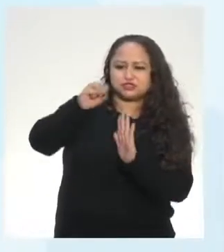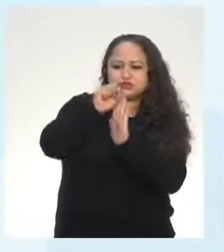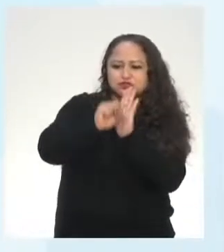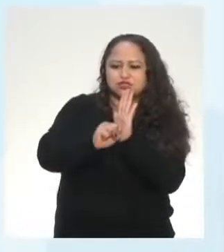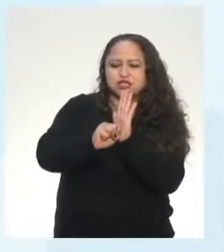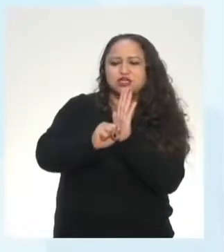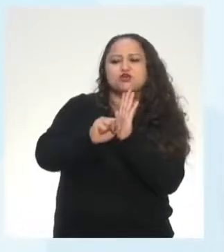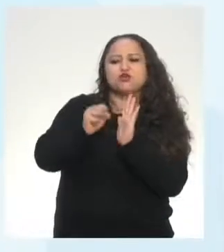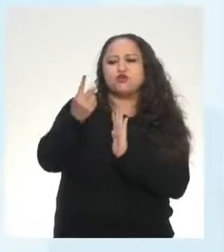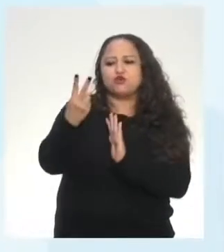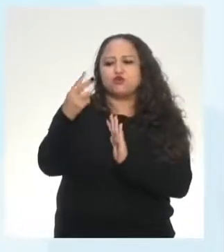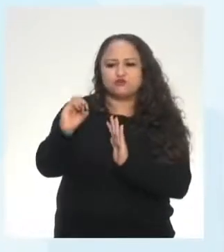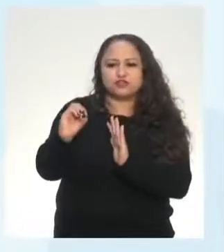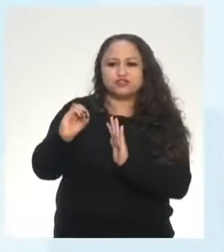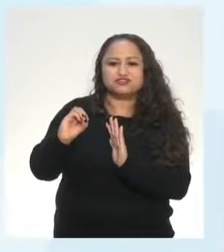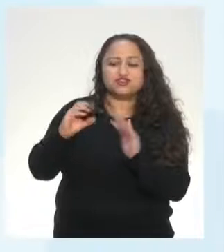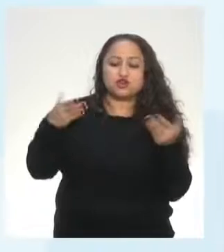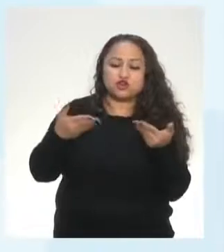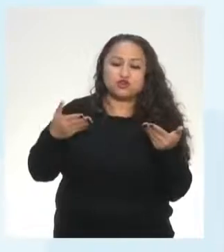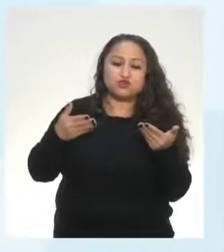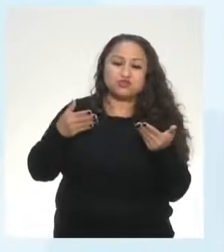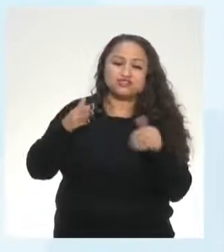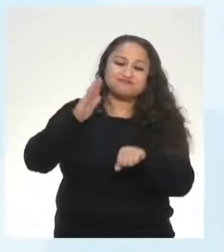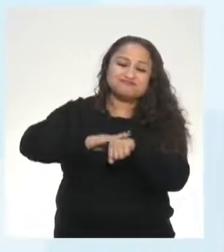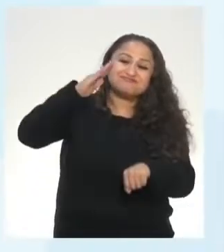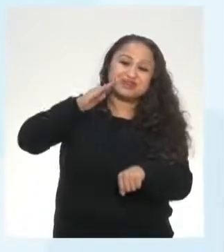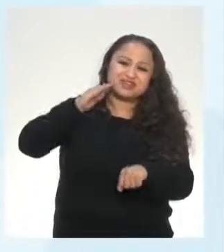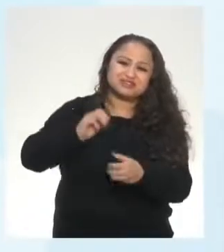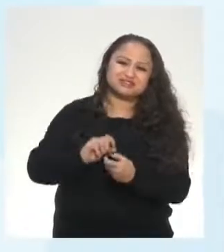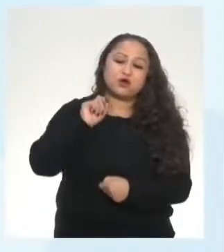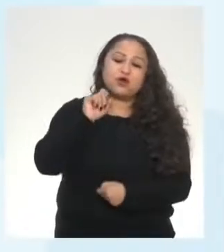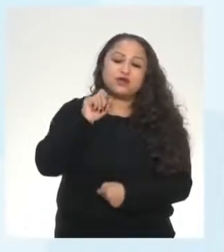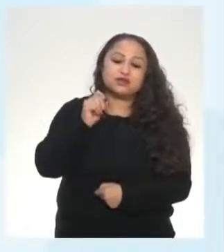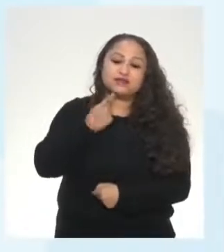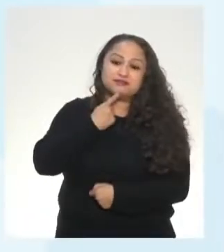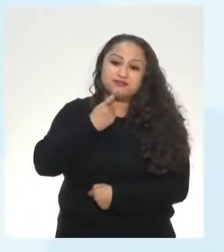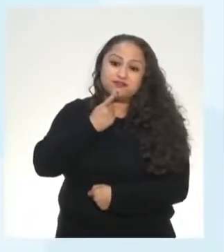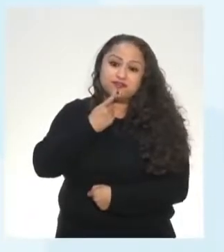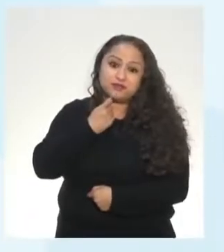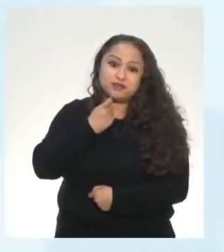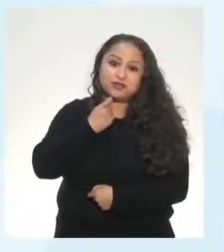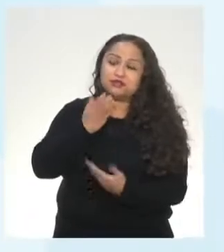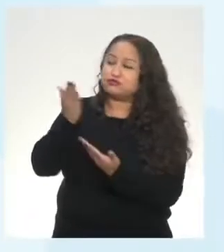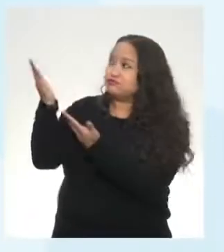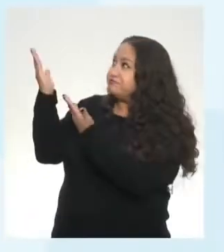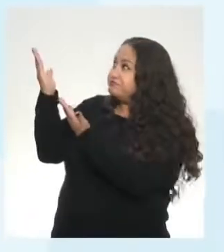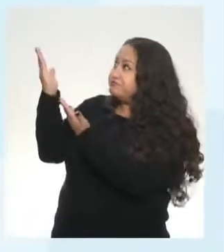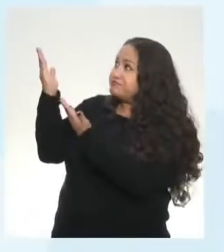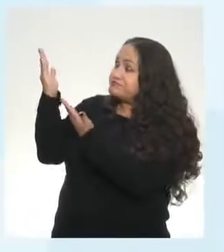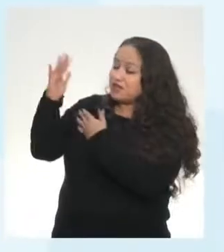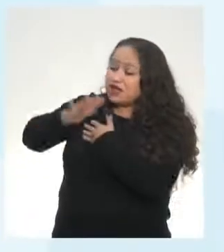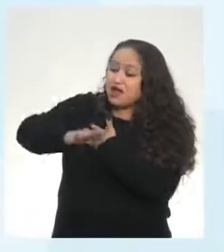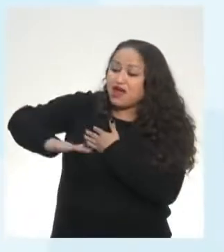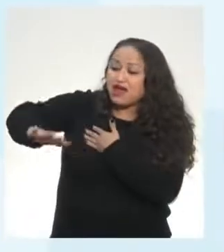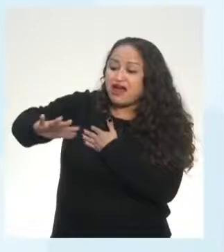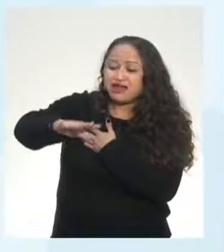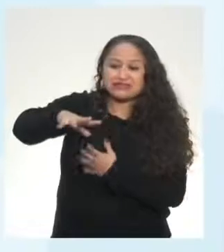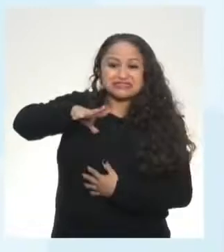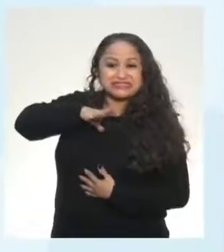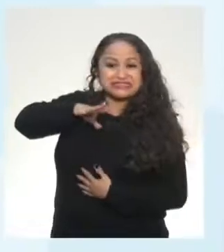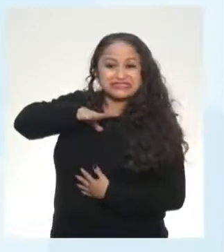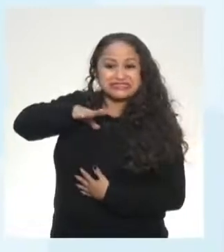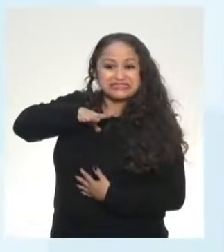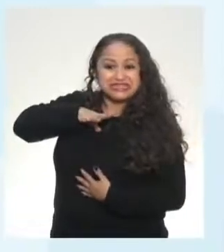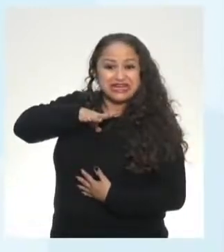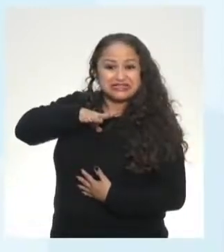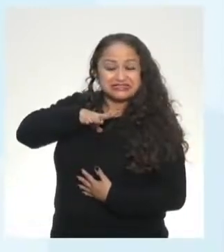aí já ultrapassando. Então, os que estão em ponto vermelho são áreas que têm mais, né, são cidades, na realidade,